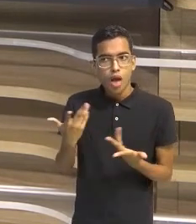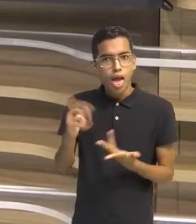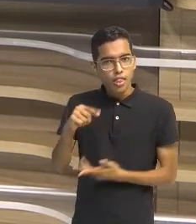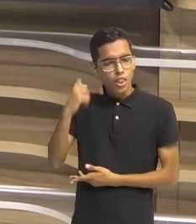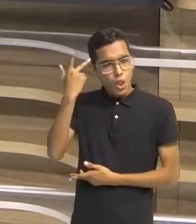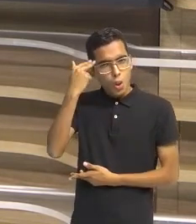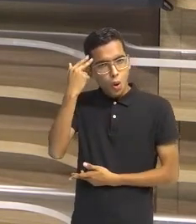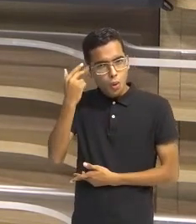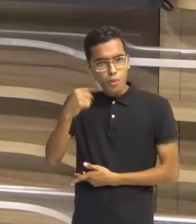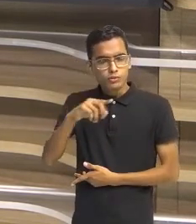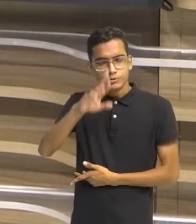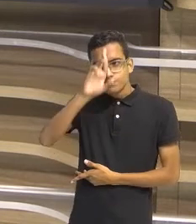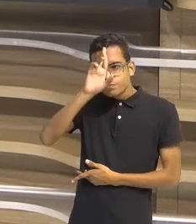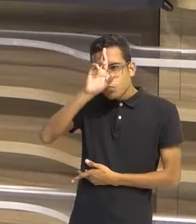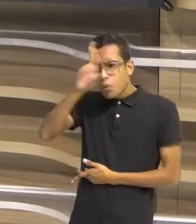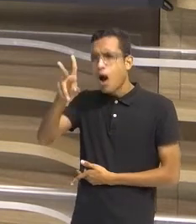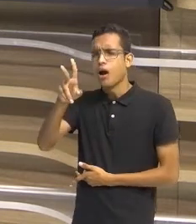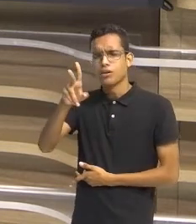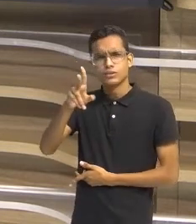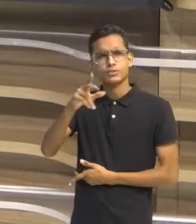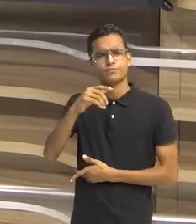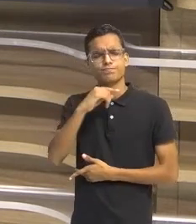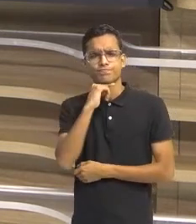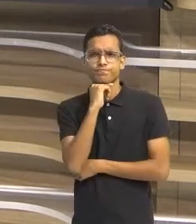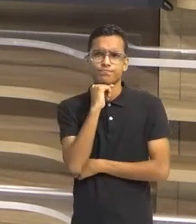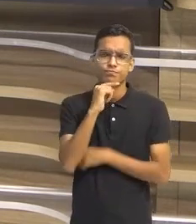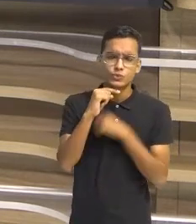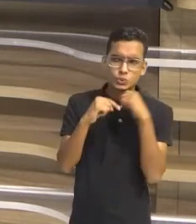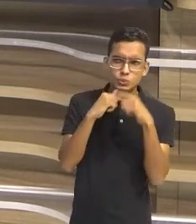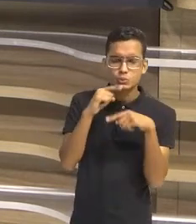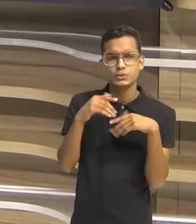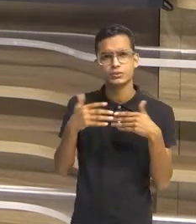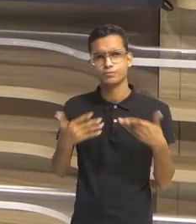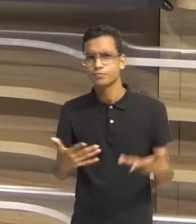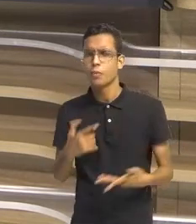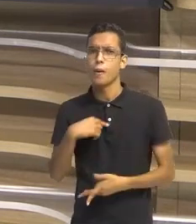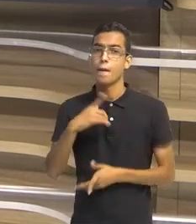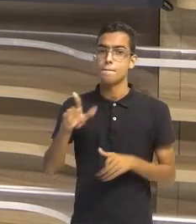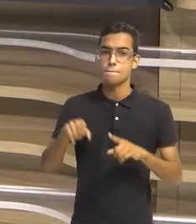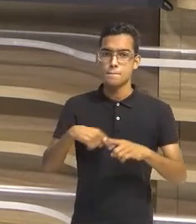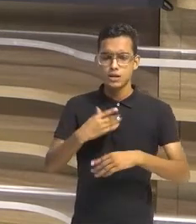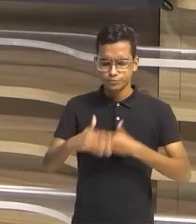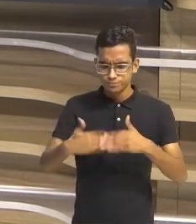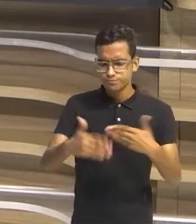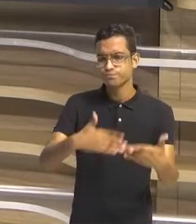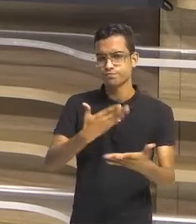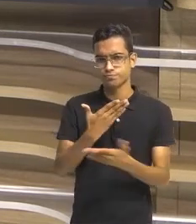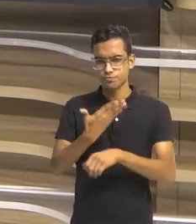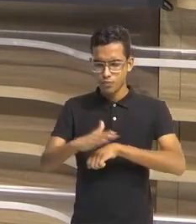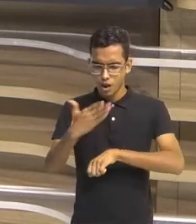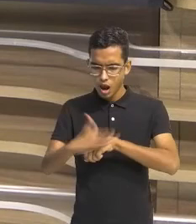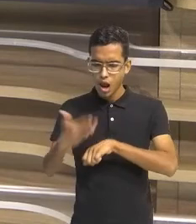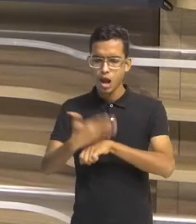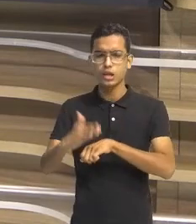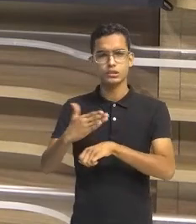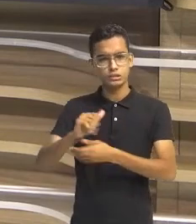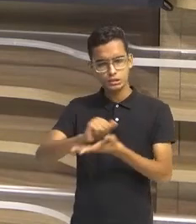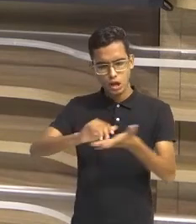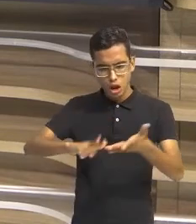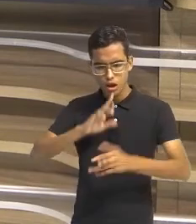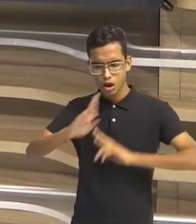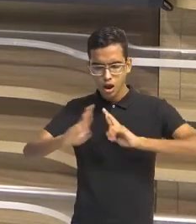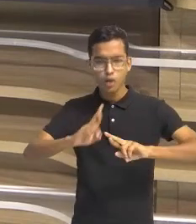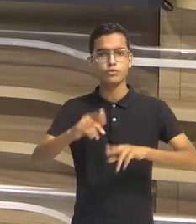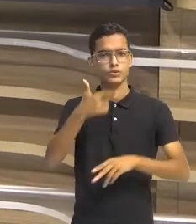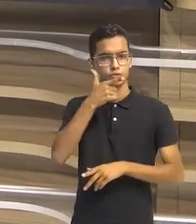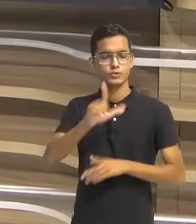né, acabem confundindo, tá? Mas à medida que a gente vai exercitando, fazendo as atividades, vocês vão ficar cada vez